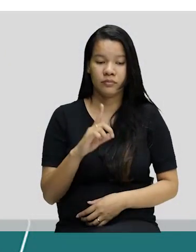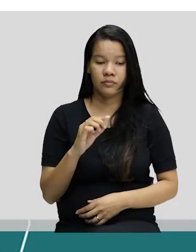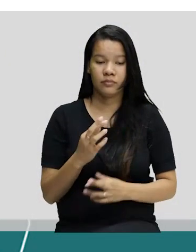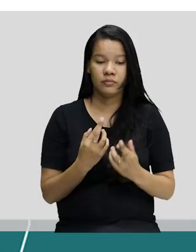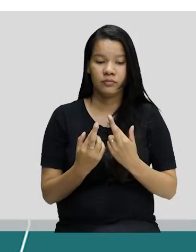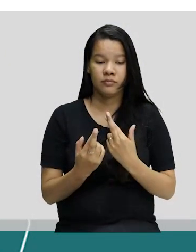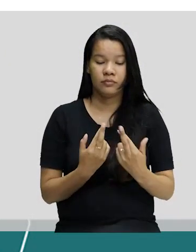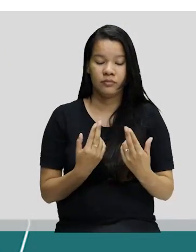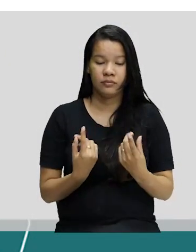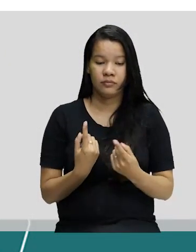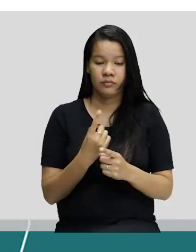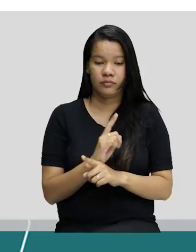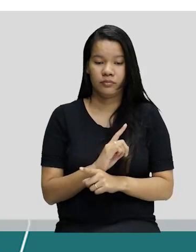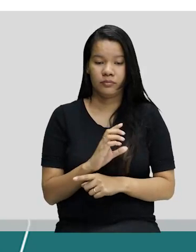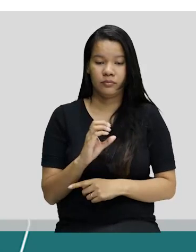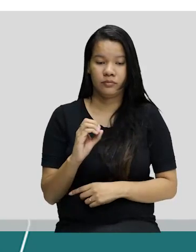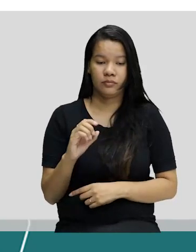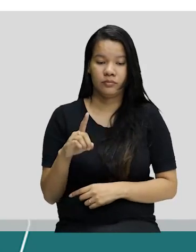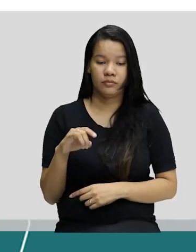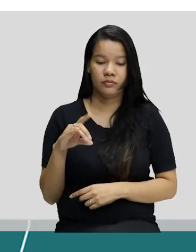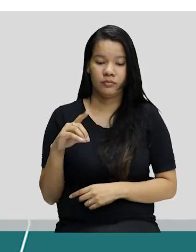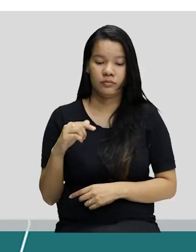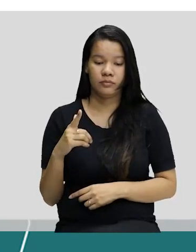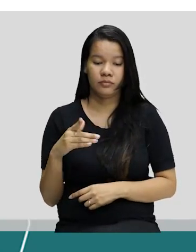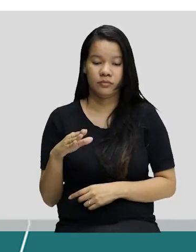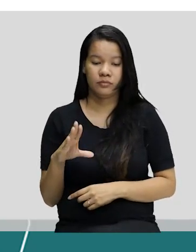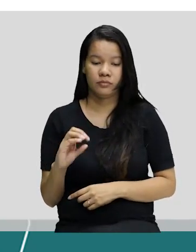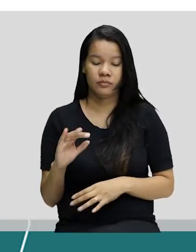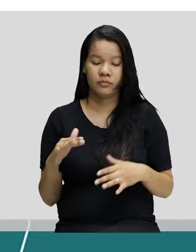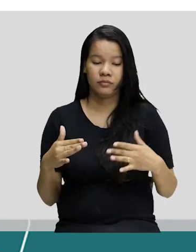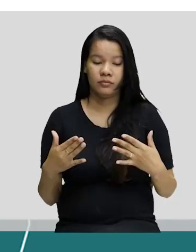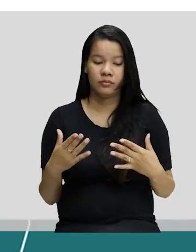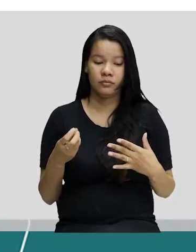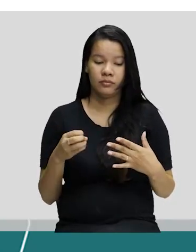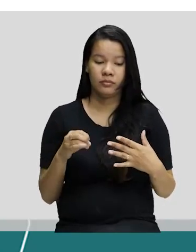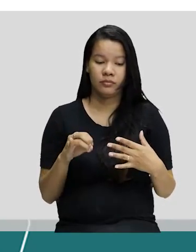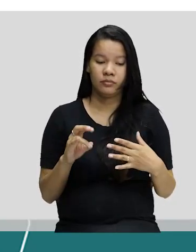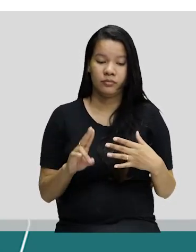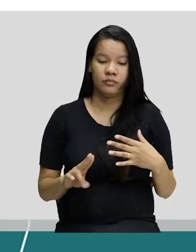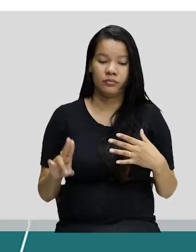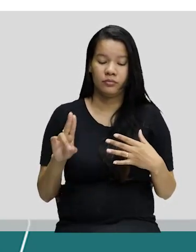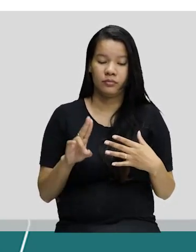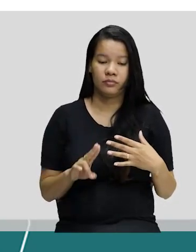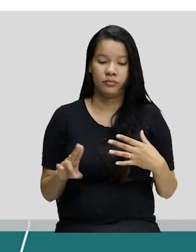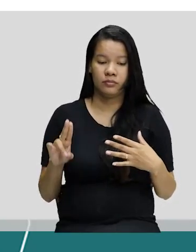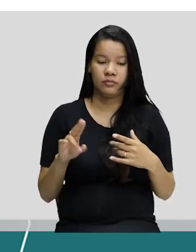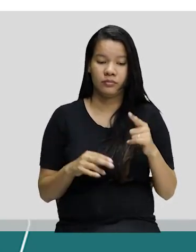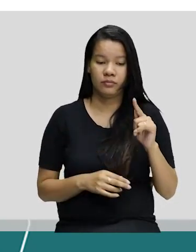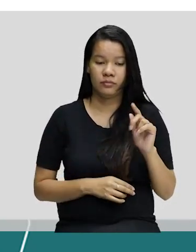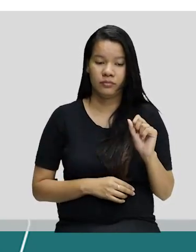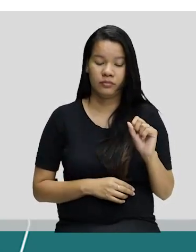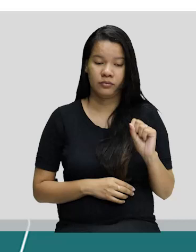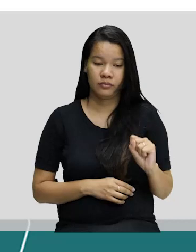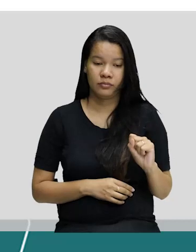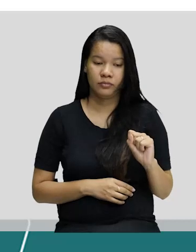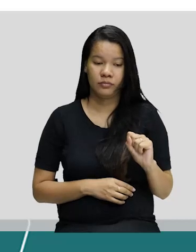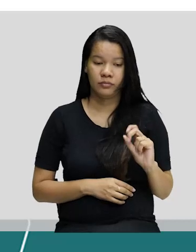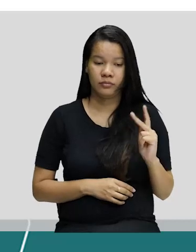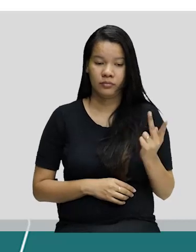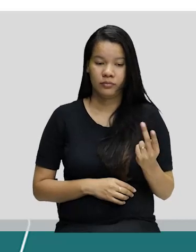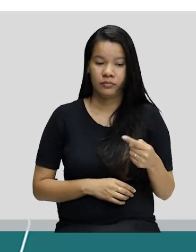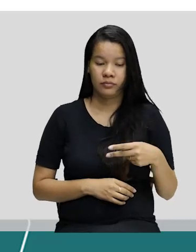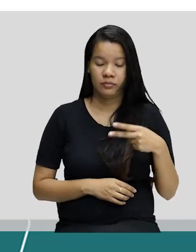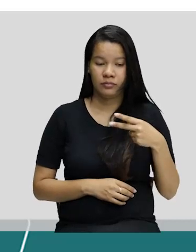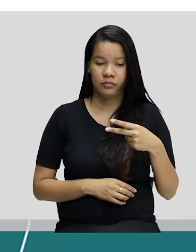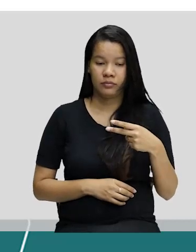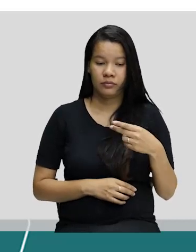reação contrária à oxidação, na qual se usa o gás hidrogênio, né, H2, ou pode ser utilizado